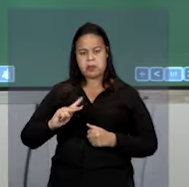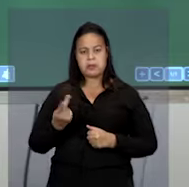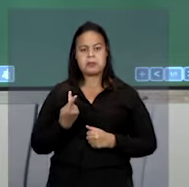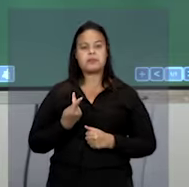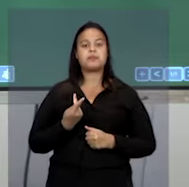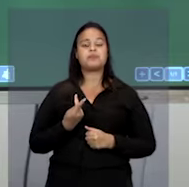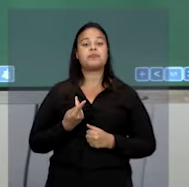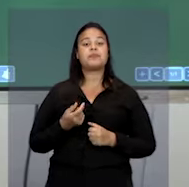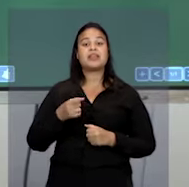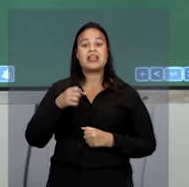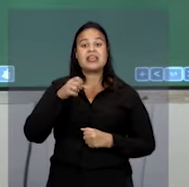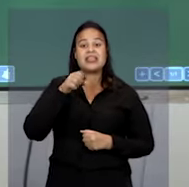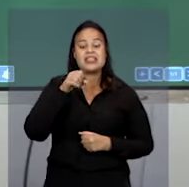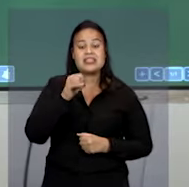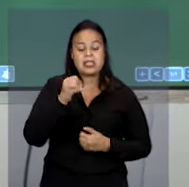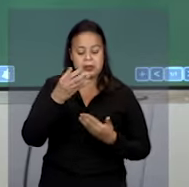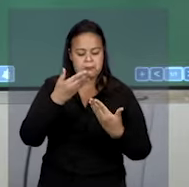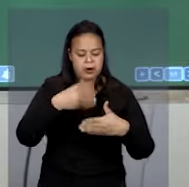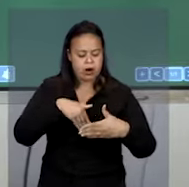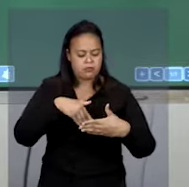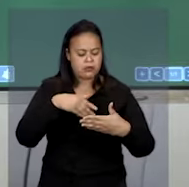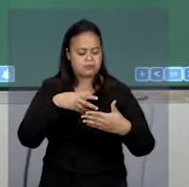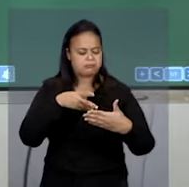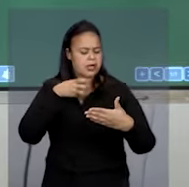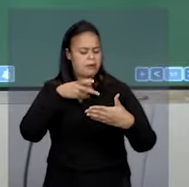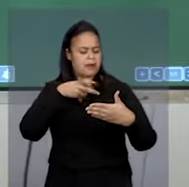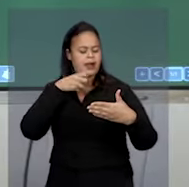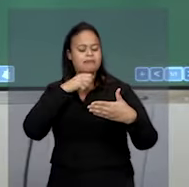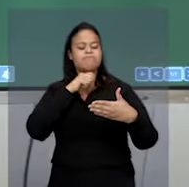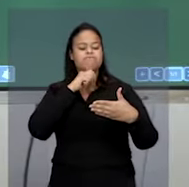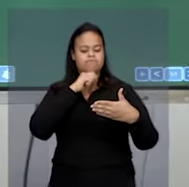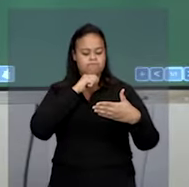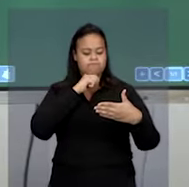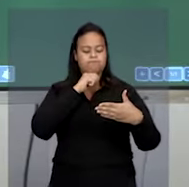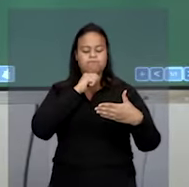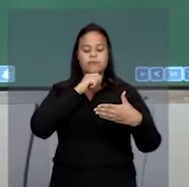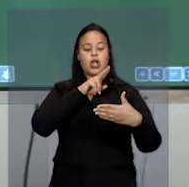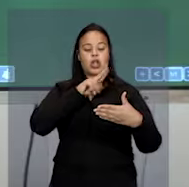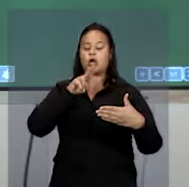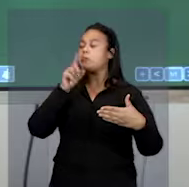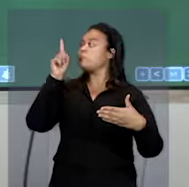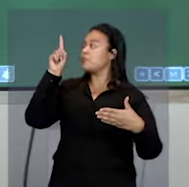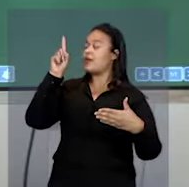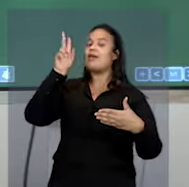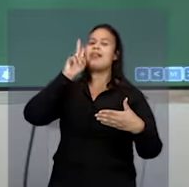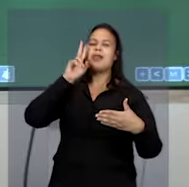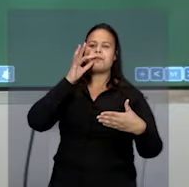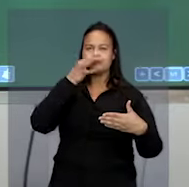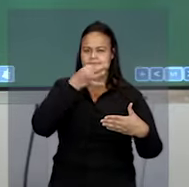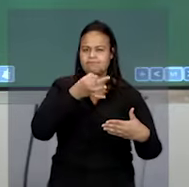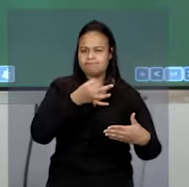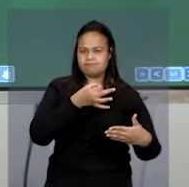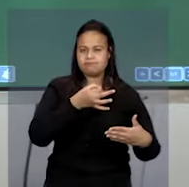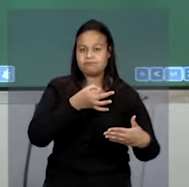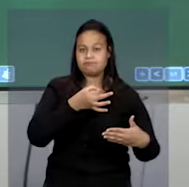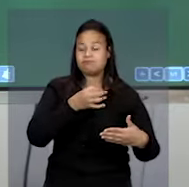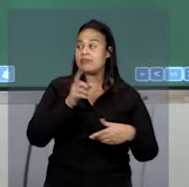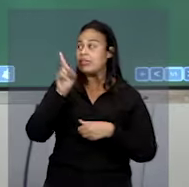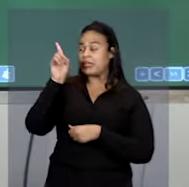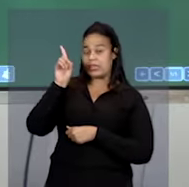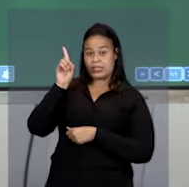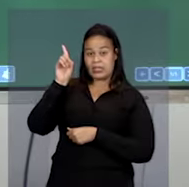cai carbonato na sua prova, seja carbonato de cálcio, carbonato de sódio, lembra dessa dica? Que os